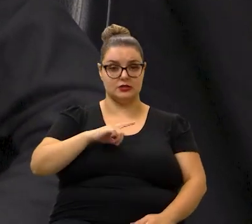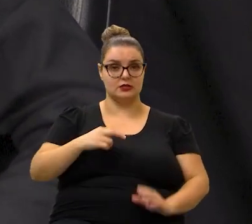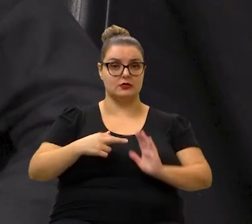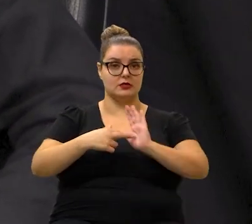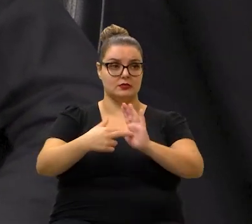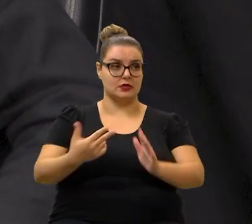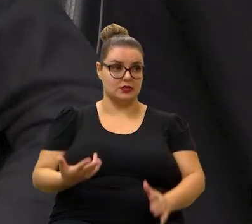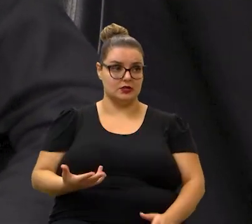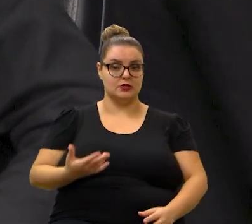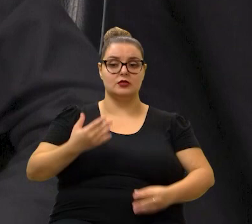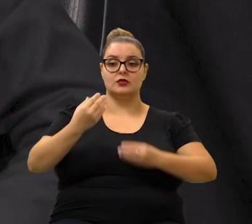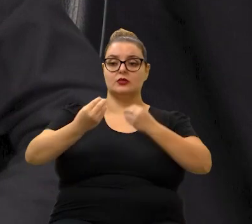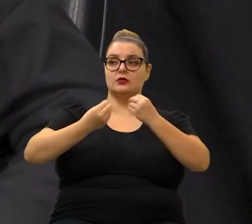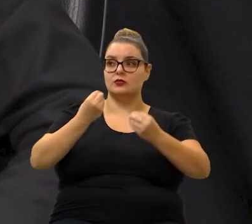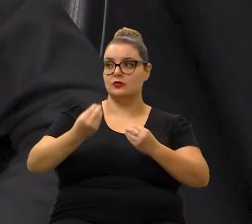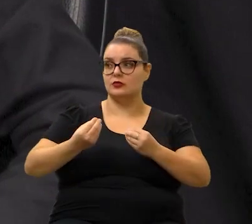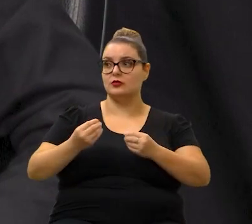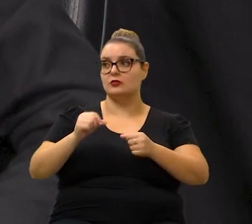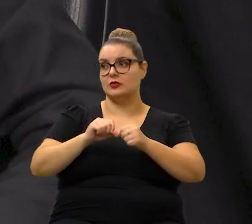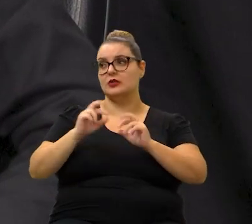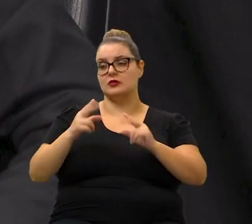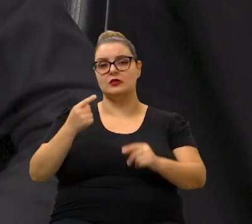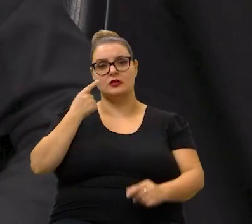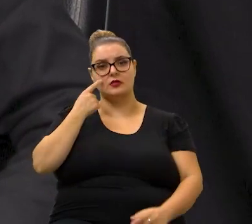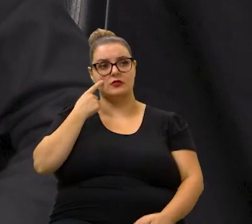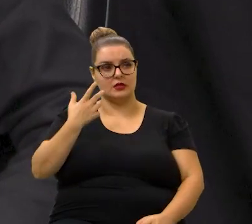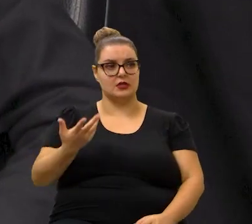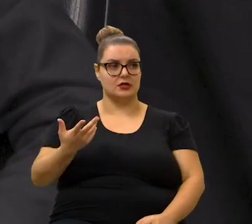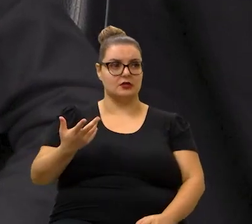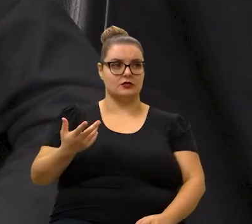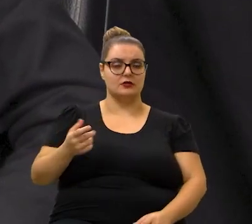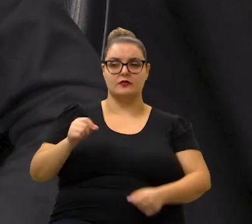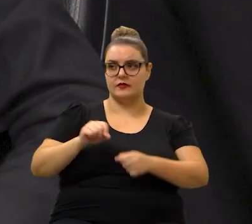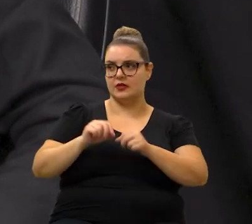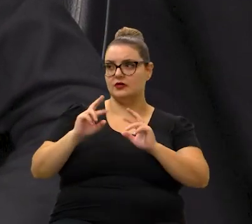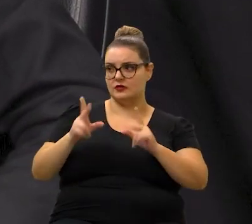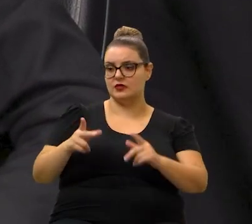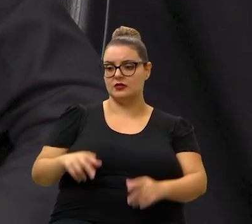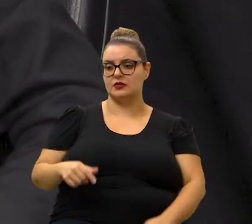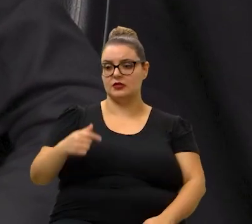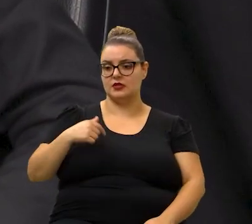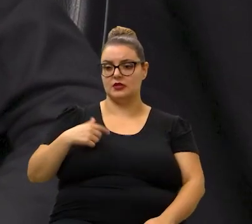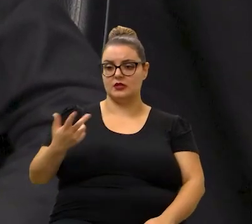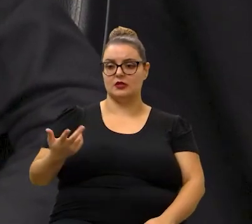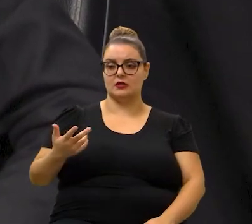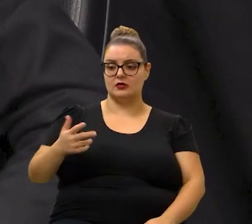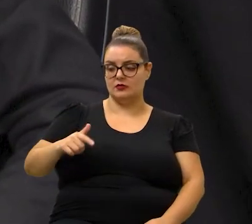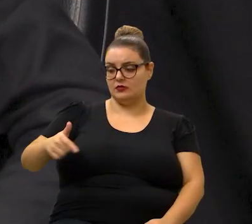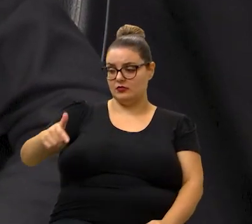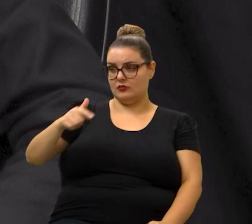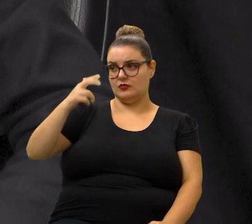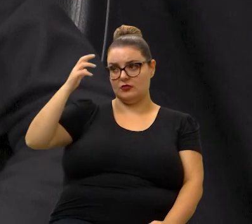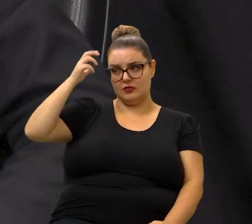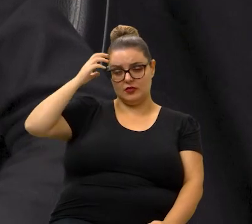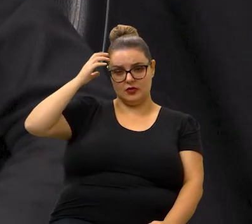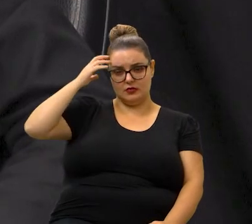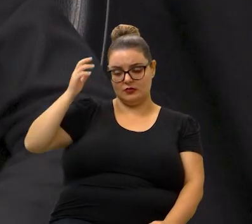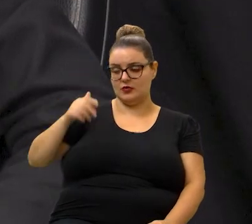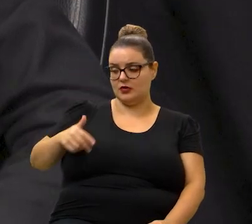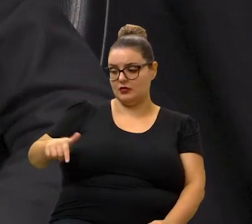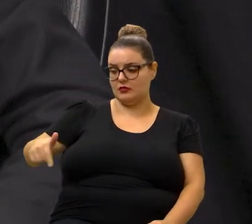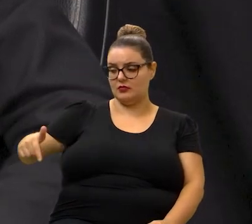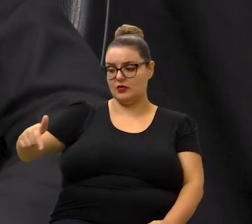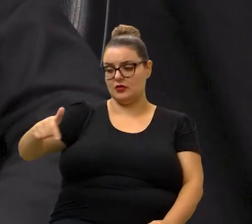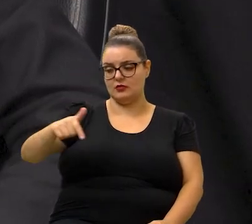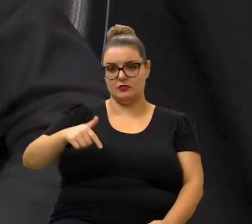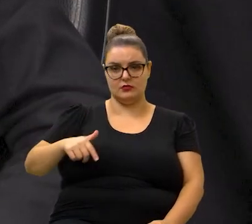representante Como faz eu vejo que Como faz diferença hoje eu ando às vezes no Taquaral vejo